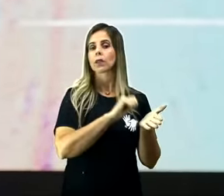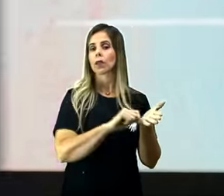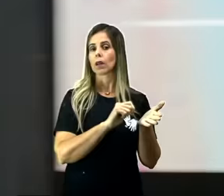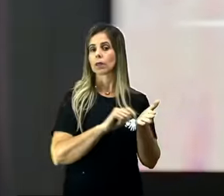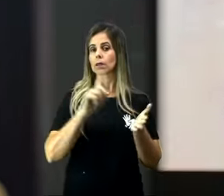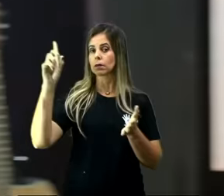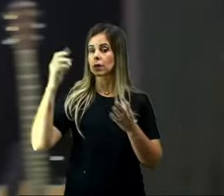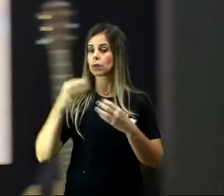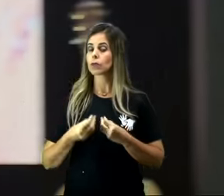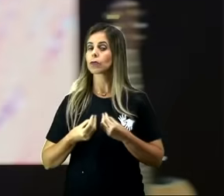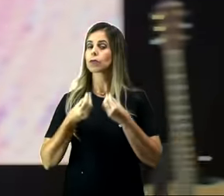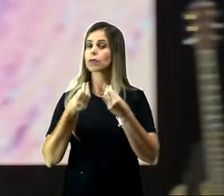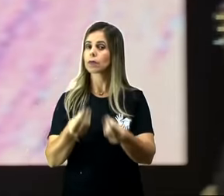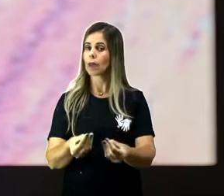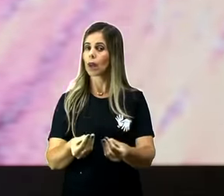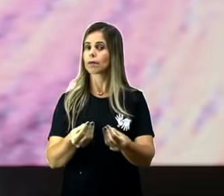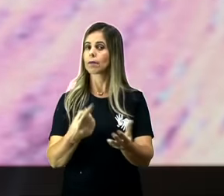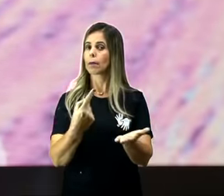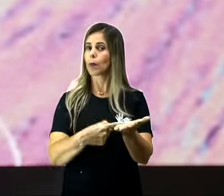propósito.